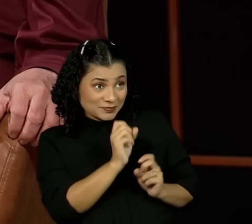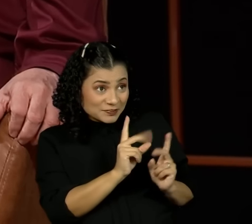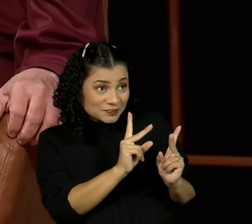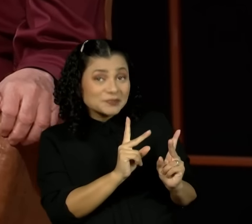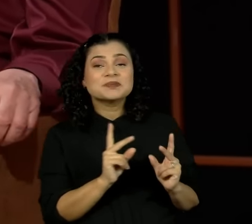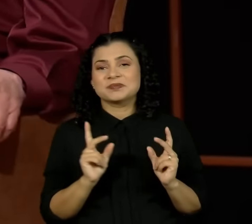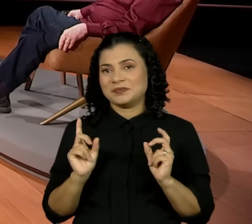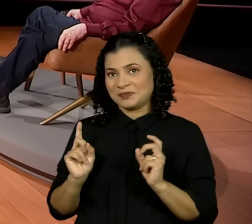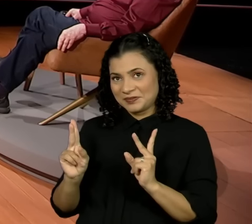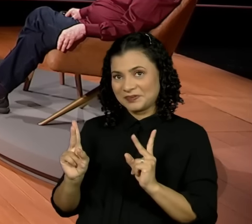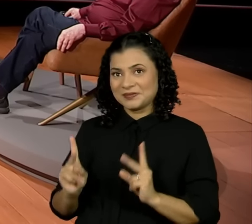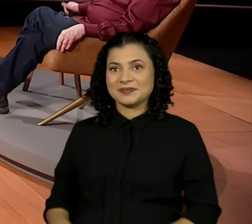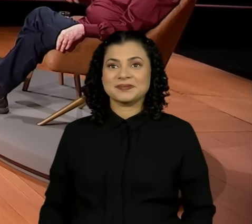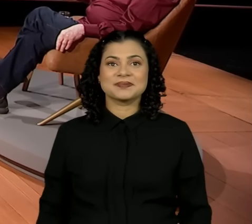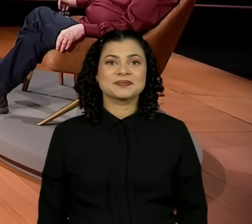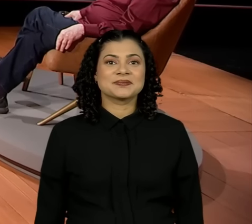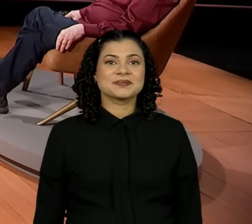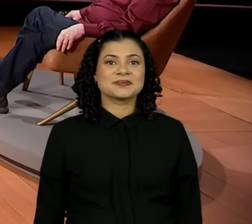Maravilha.